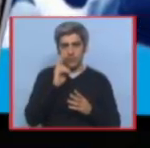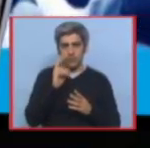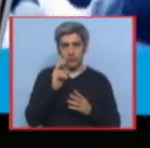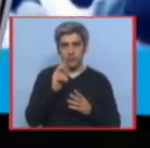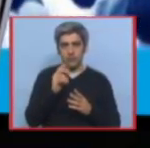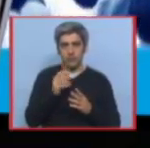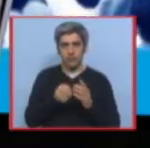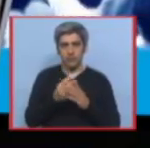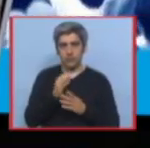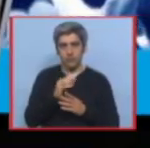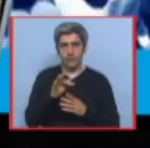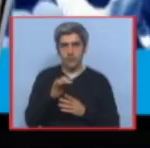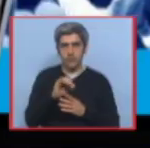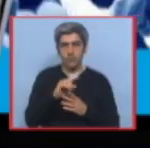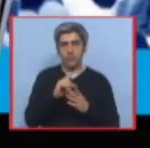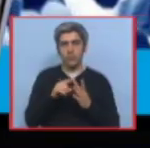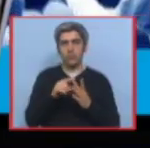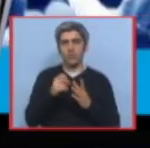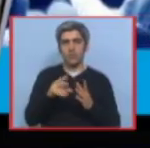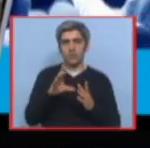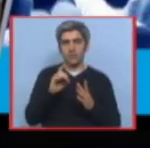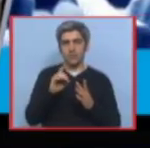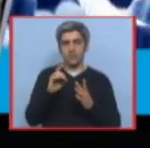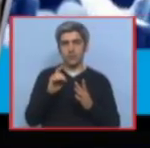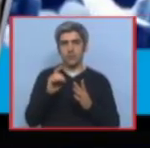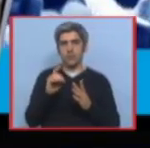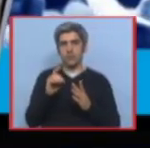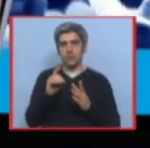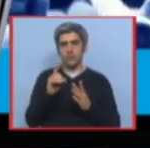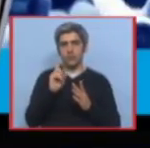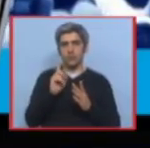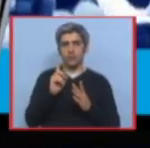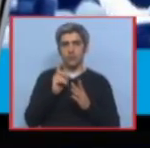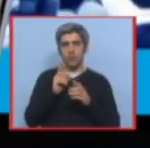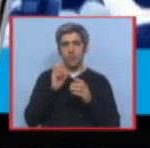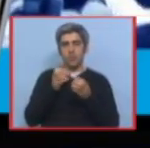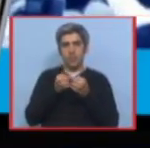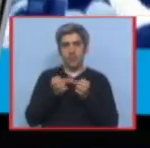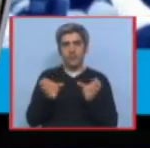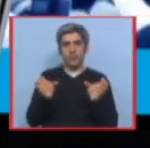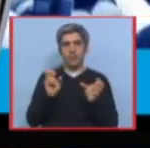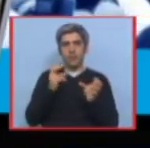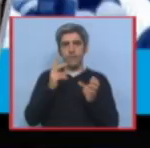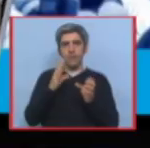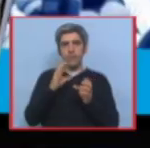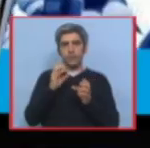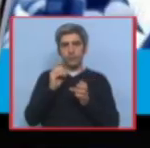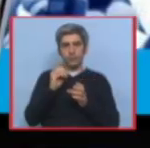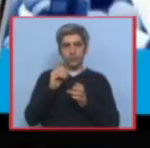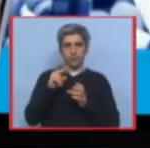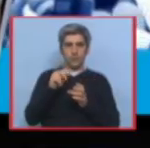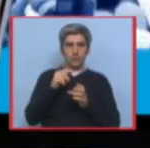os originários de São Francisco. Depois, do século XVI, como sabe, dividiu-se a Ordem em conventuais